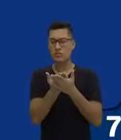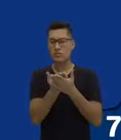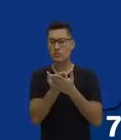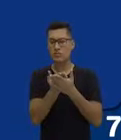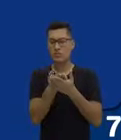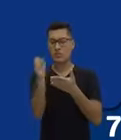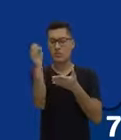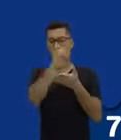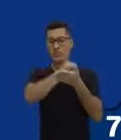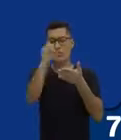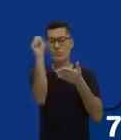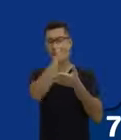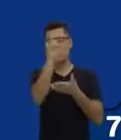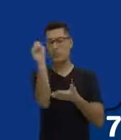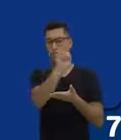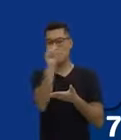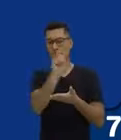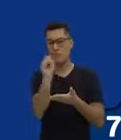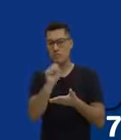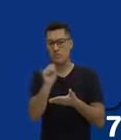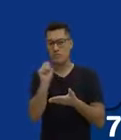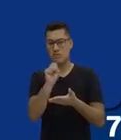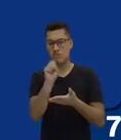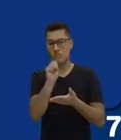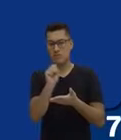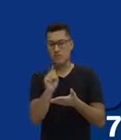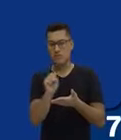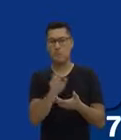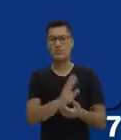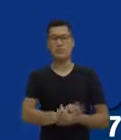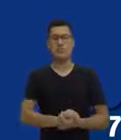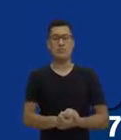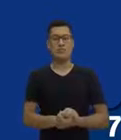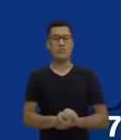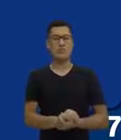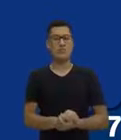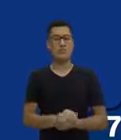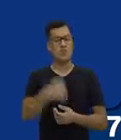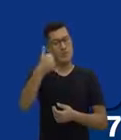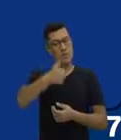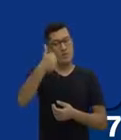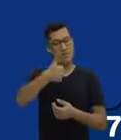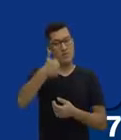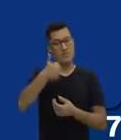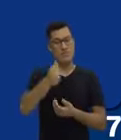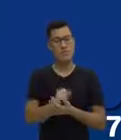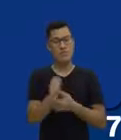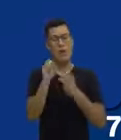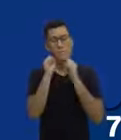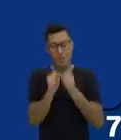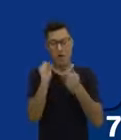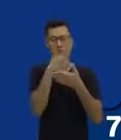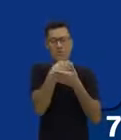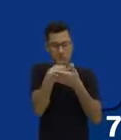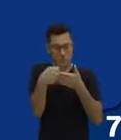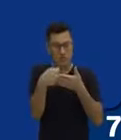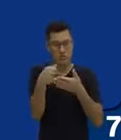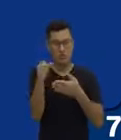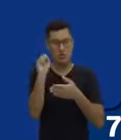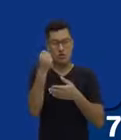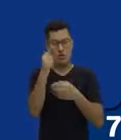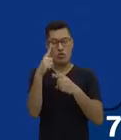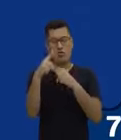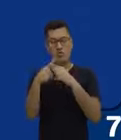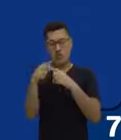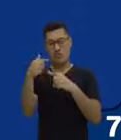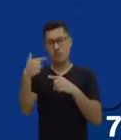ó. Vamos começar a puxar umas setinhas aqui, Fernando. Então, ó, nesse primeiro caso aqui, eu posso escrever assim, ó. 8 vezes